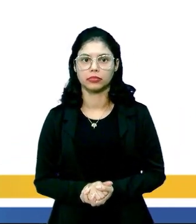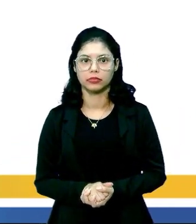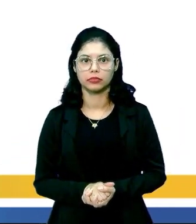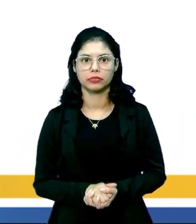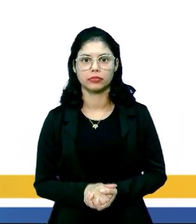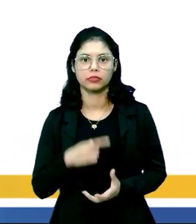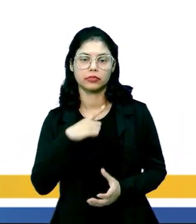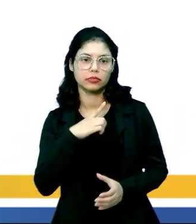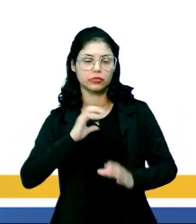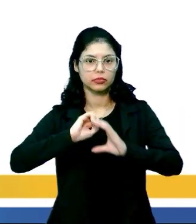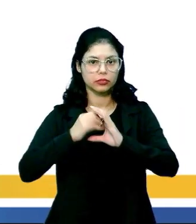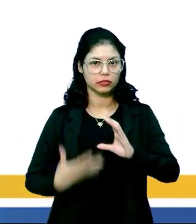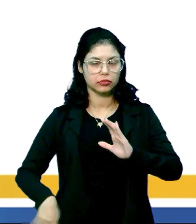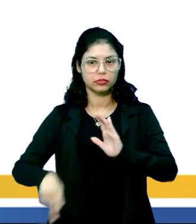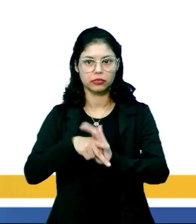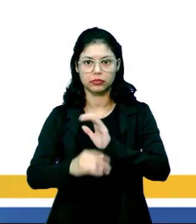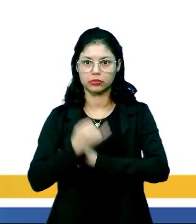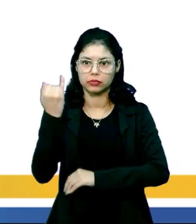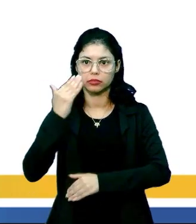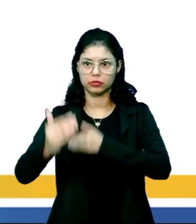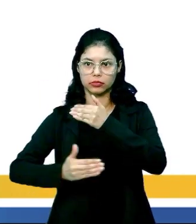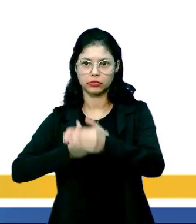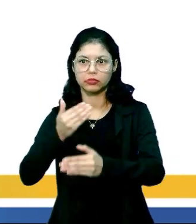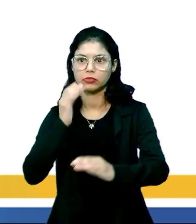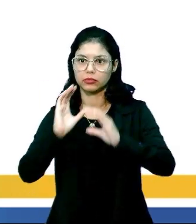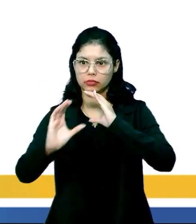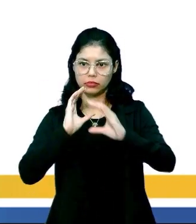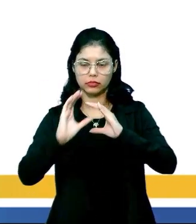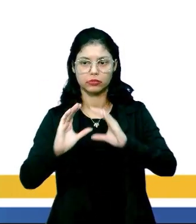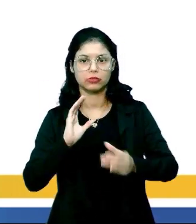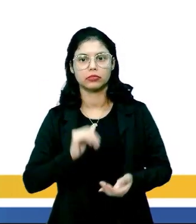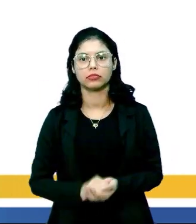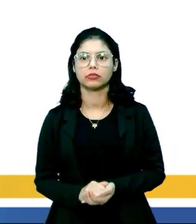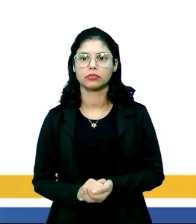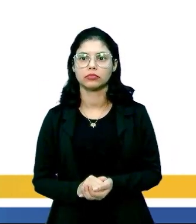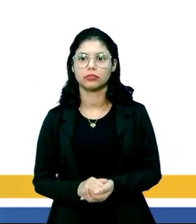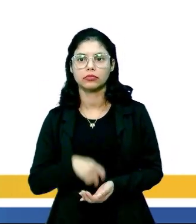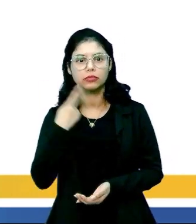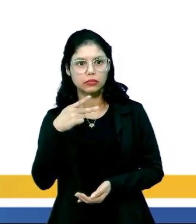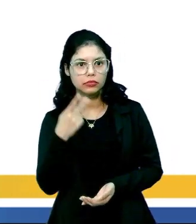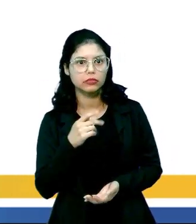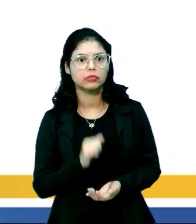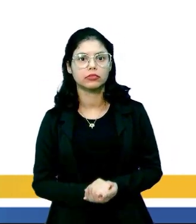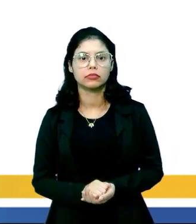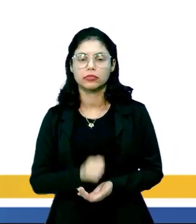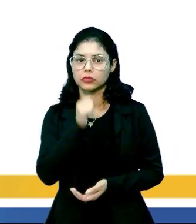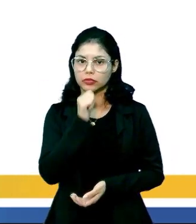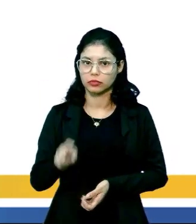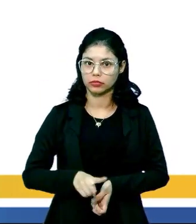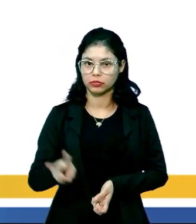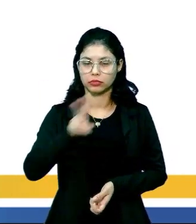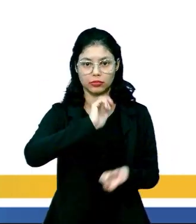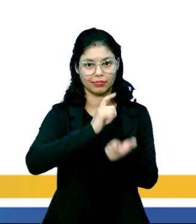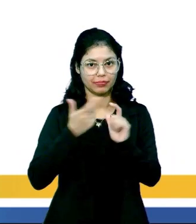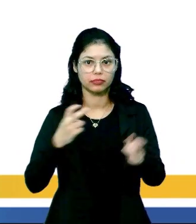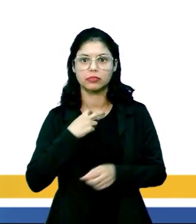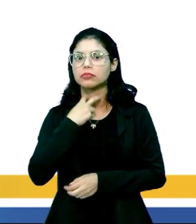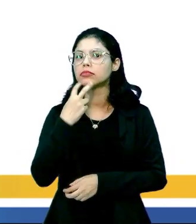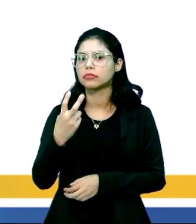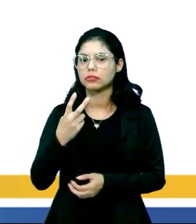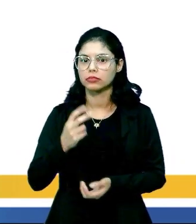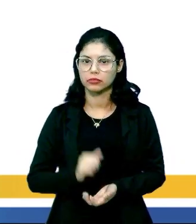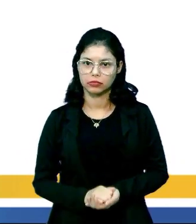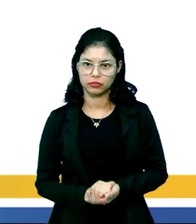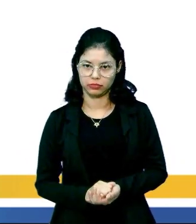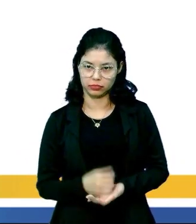violinista tem como características principais o desenvolvimento do Canto falado ao invés da valorização